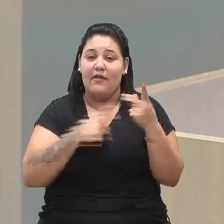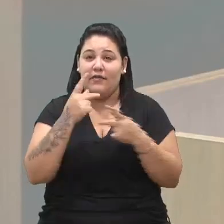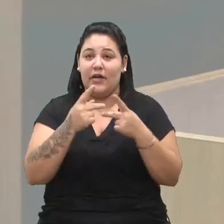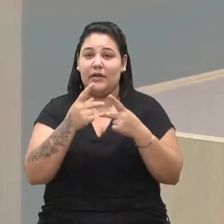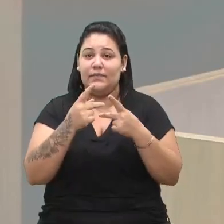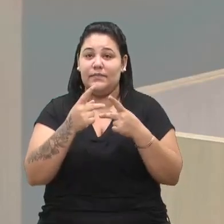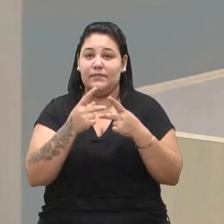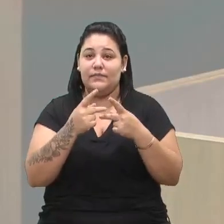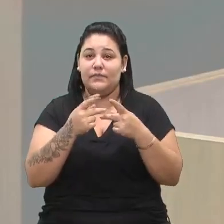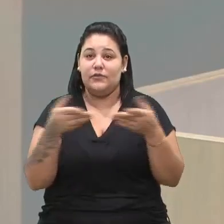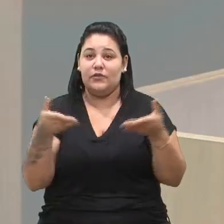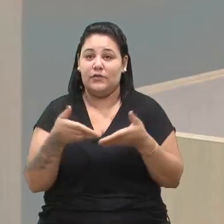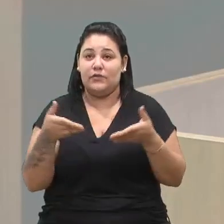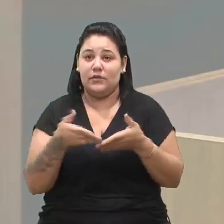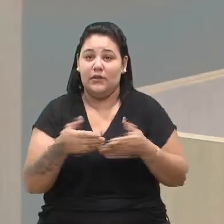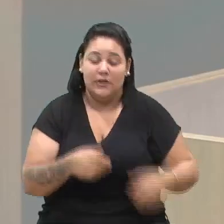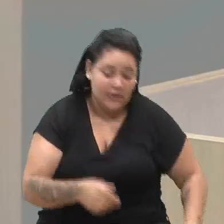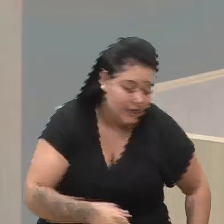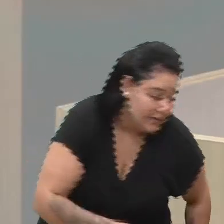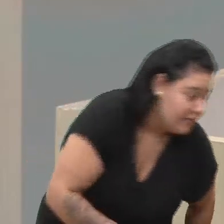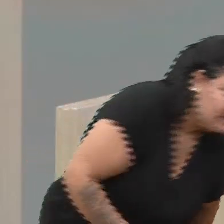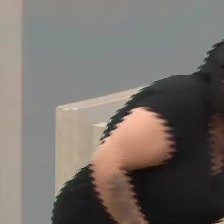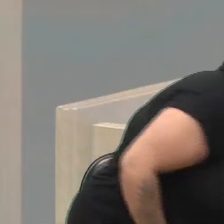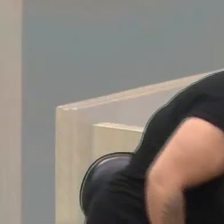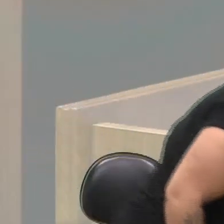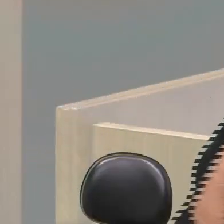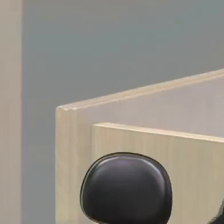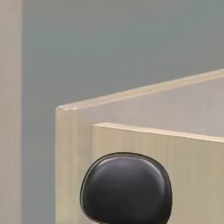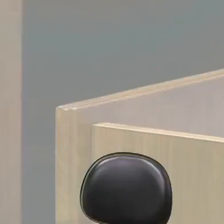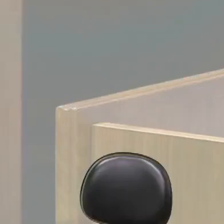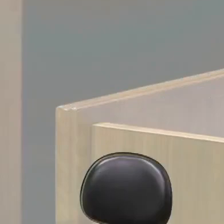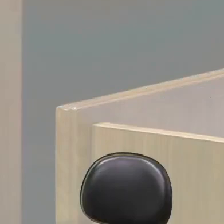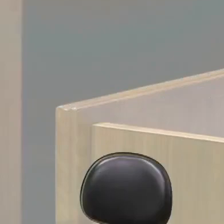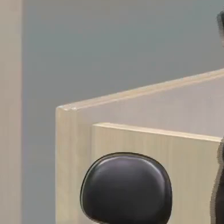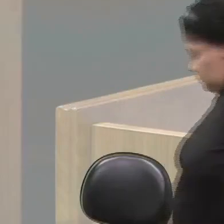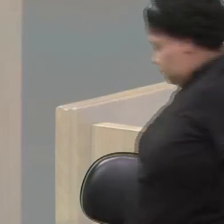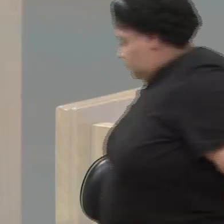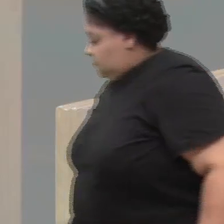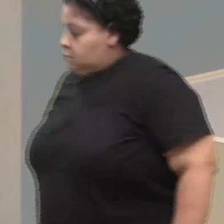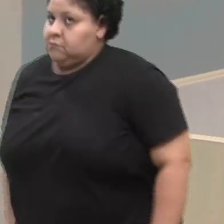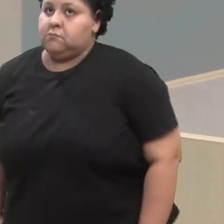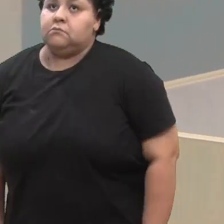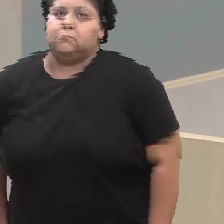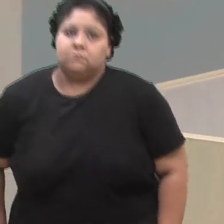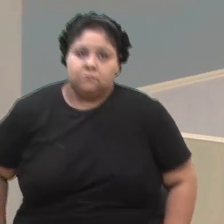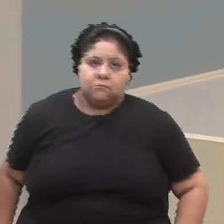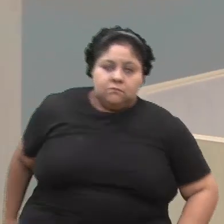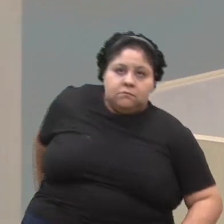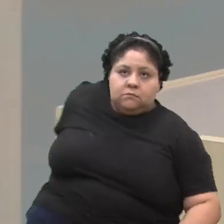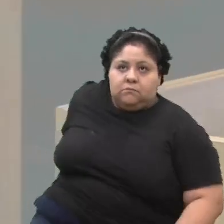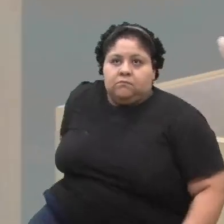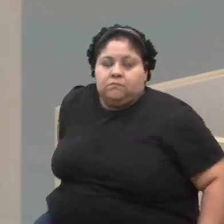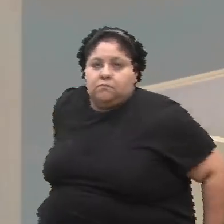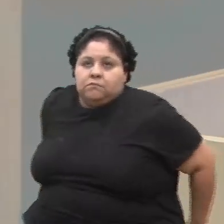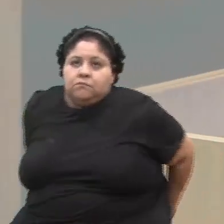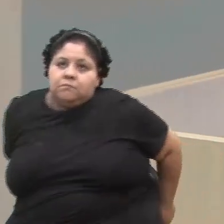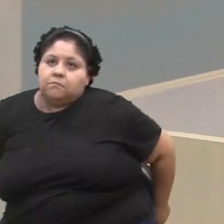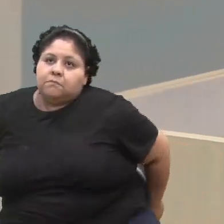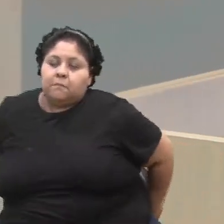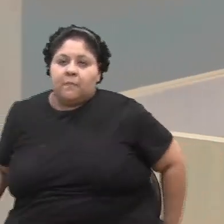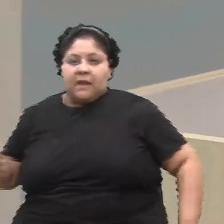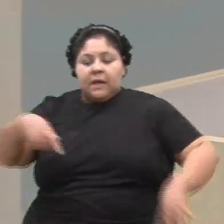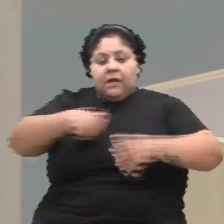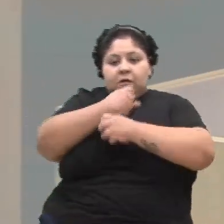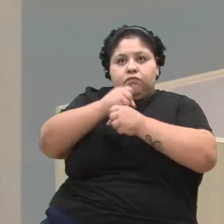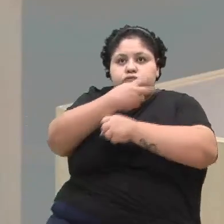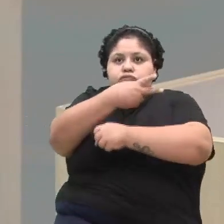hoje. As eleições municipais 2024, conforme se vê Brasil afora,